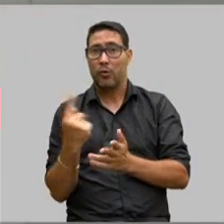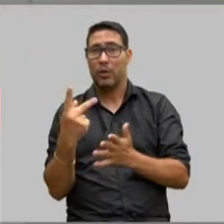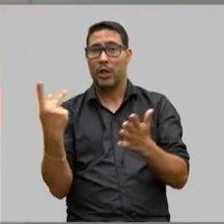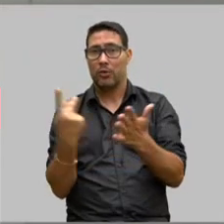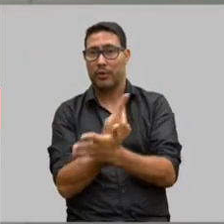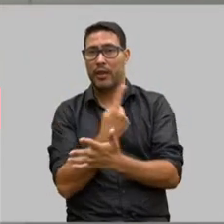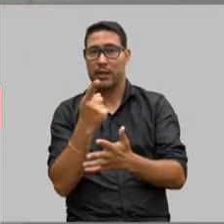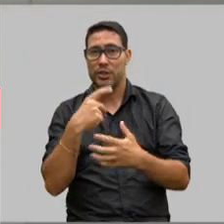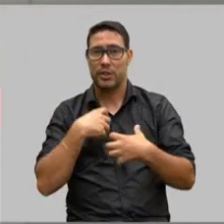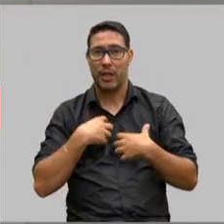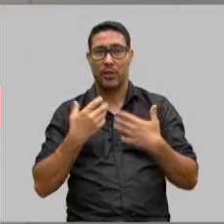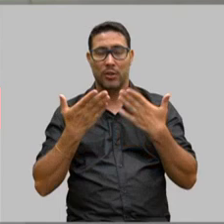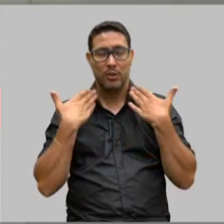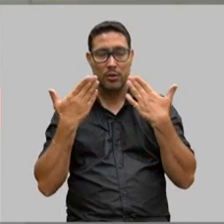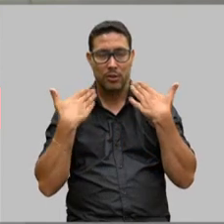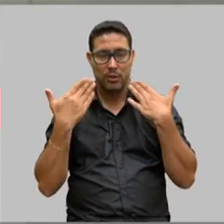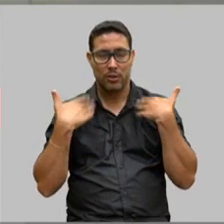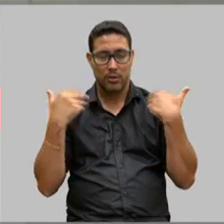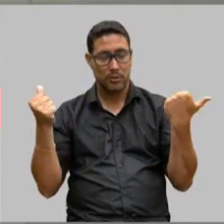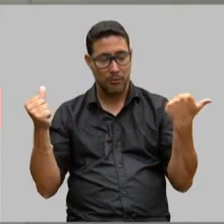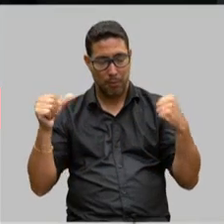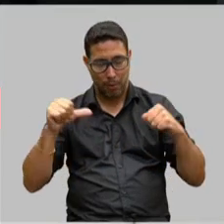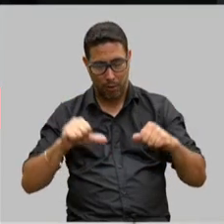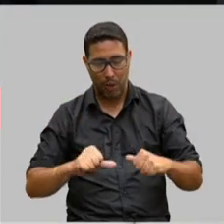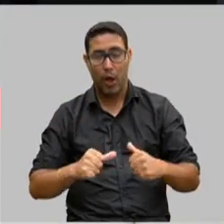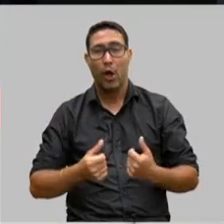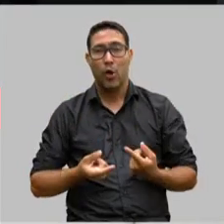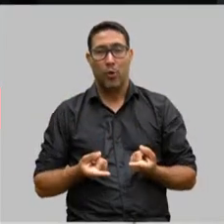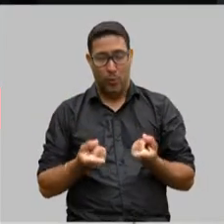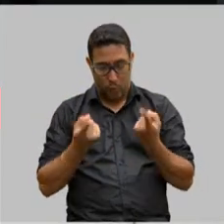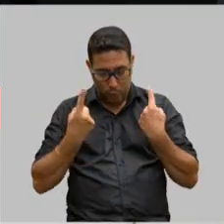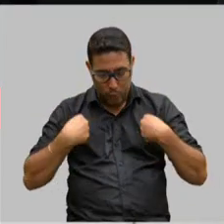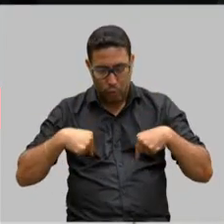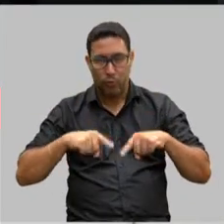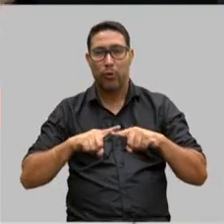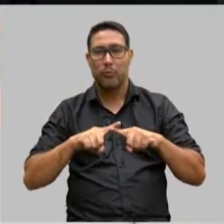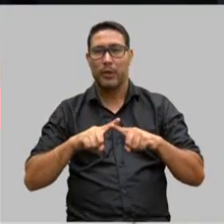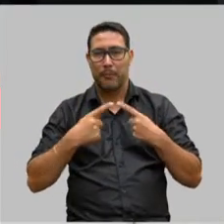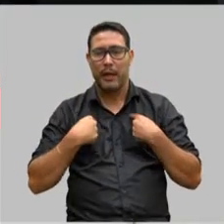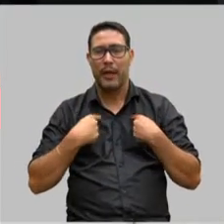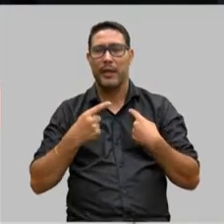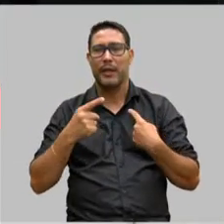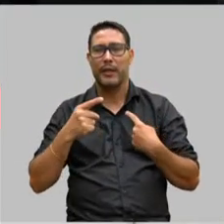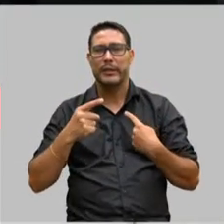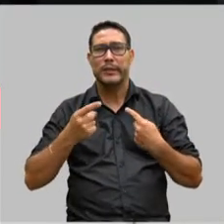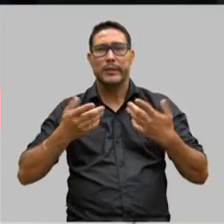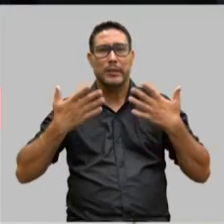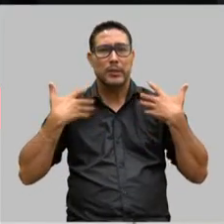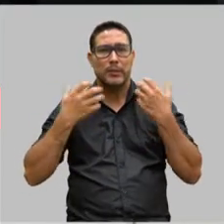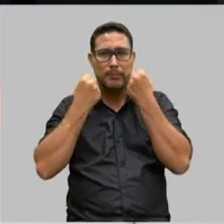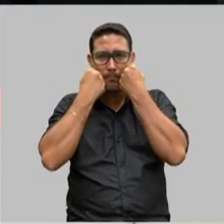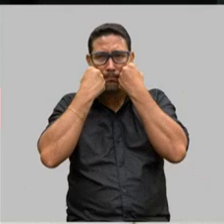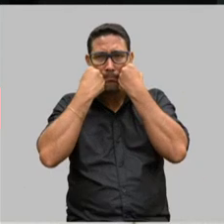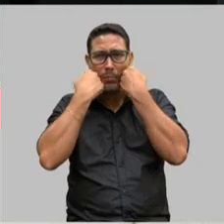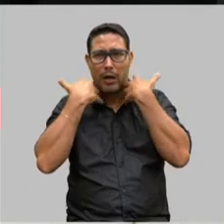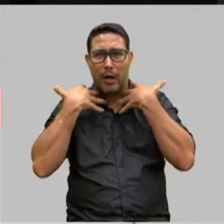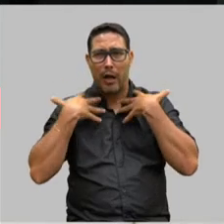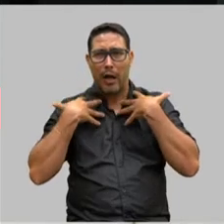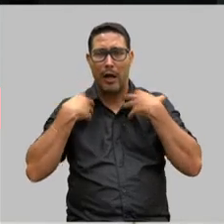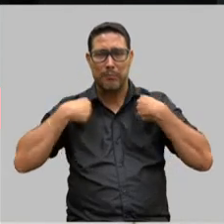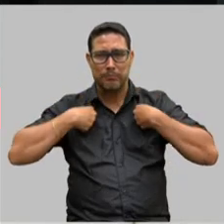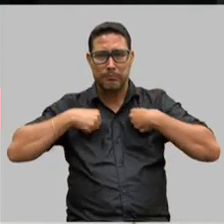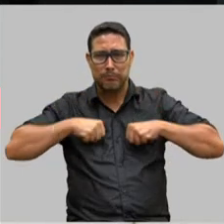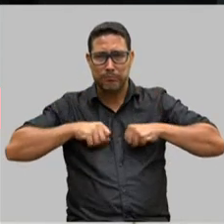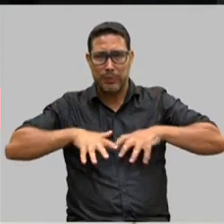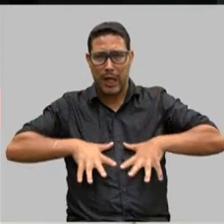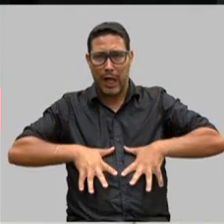excessivo, a transpiração do corpo é excessiva também, levando à desidratação. A gente pode ter